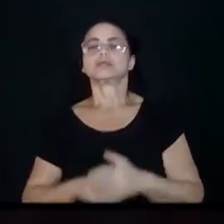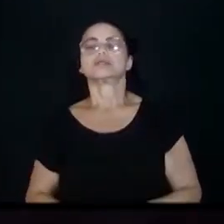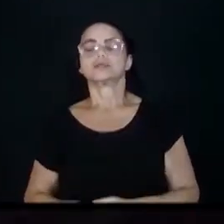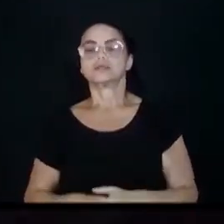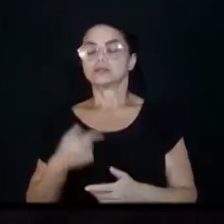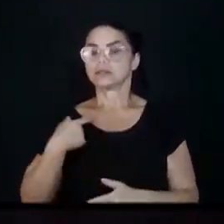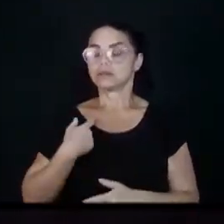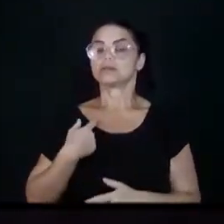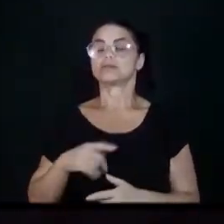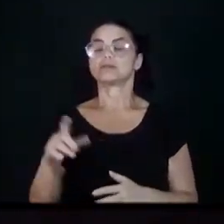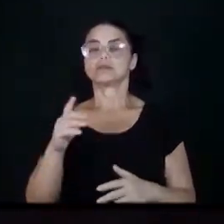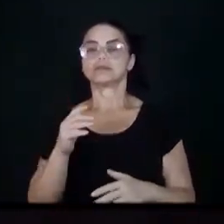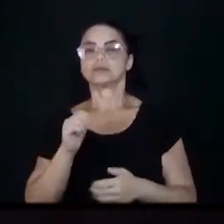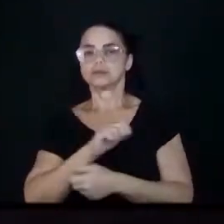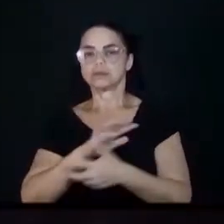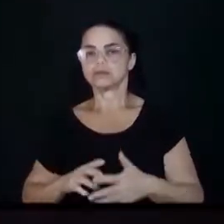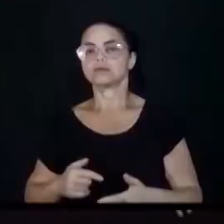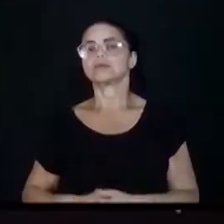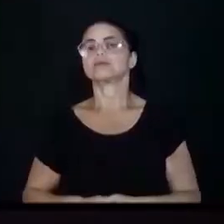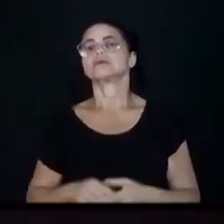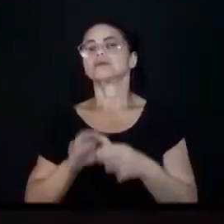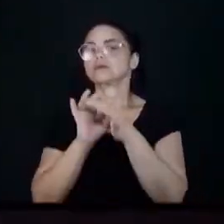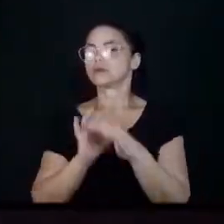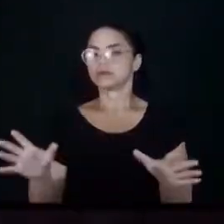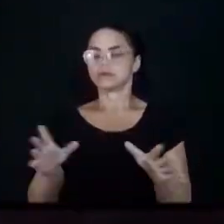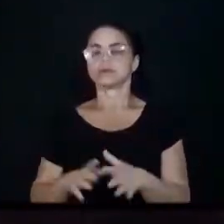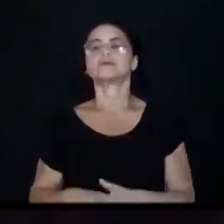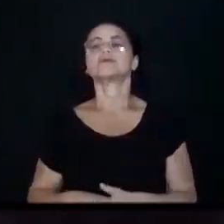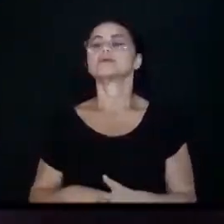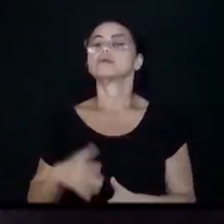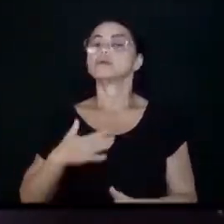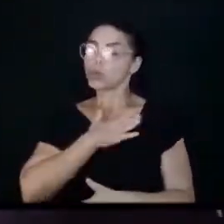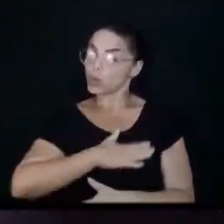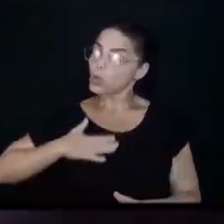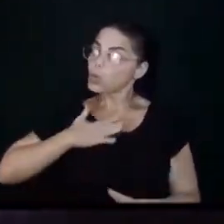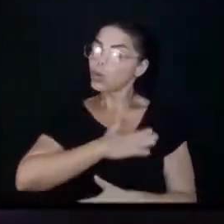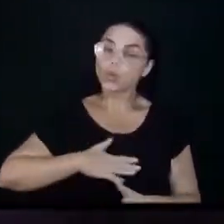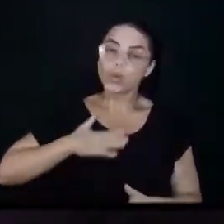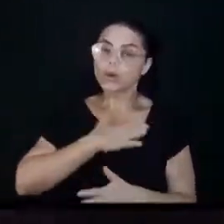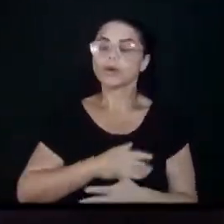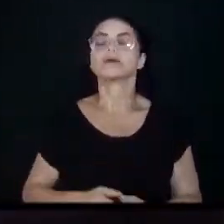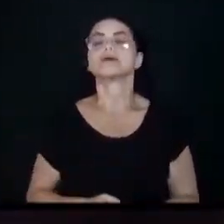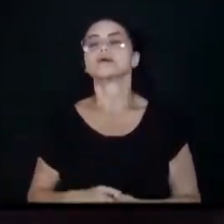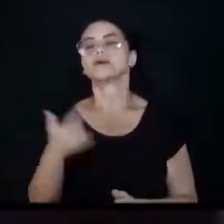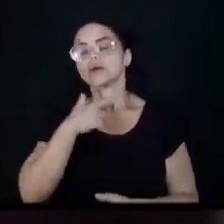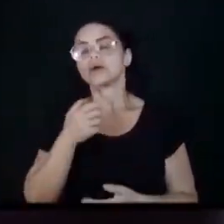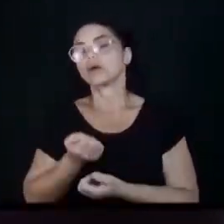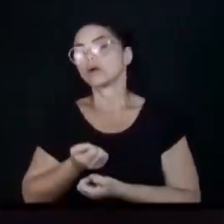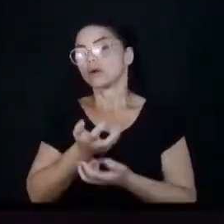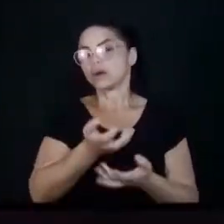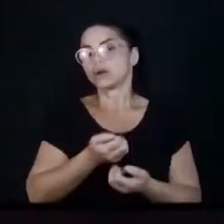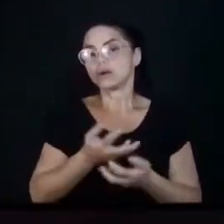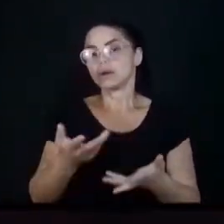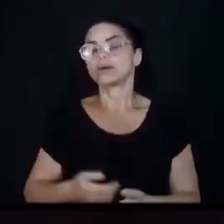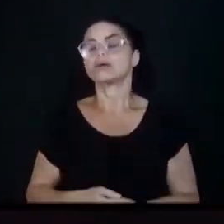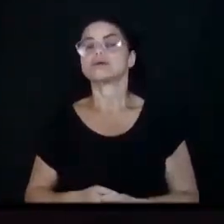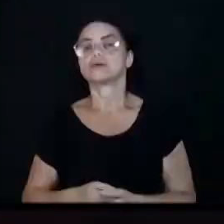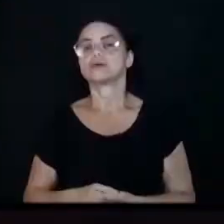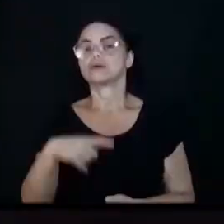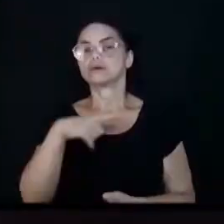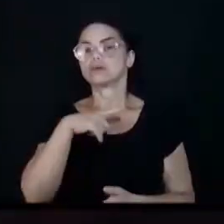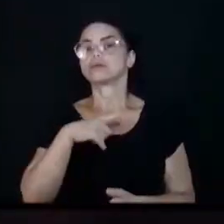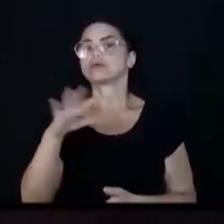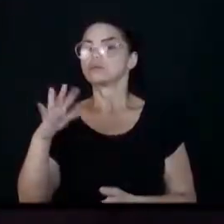de forma livre, onde eles gostam bastante, eles conseguem se expressar, né? E tem o resultado que é